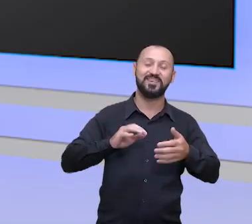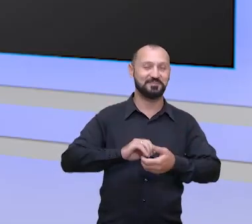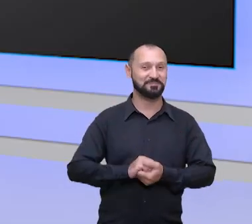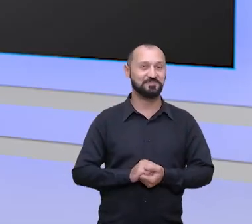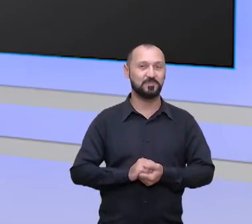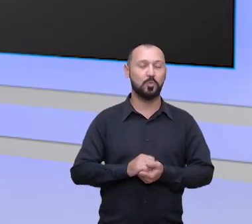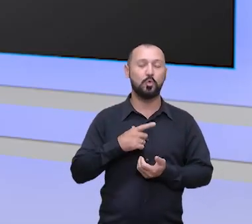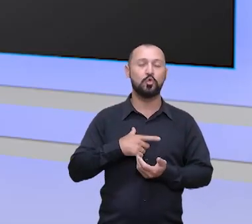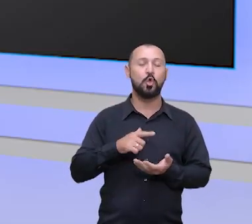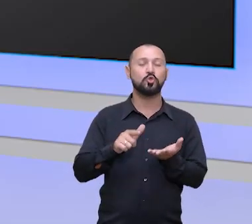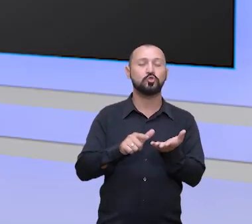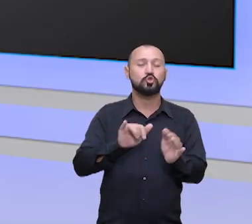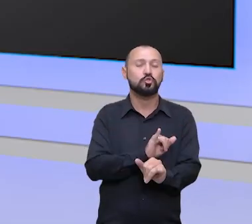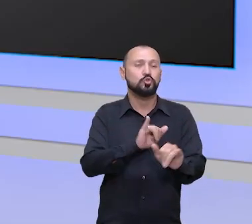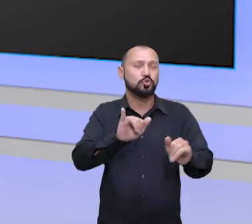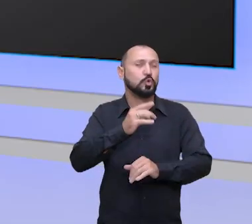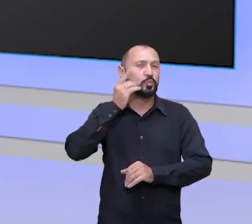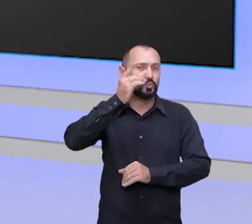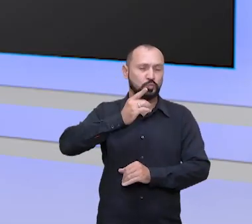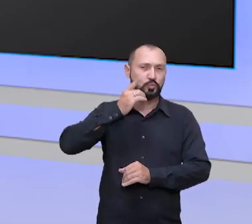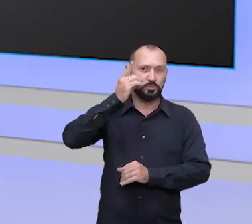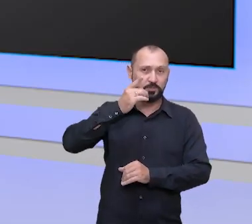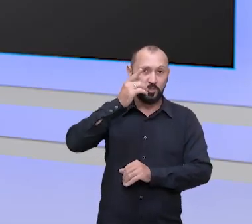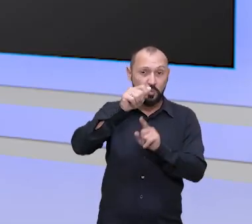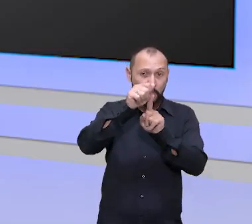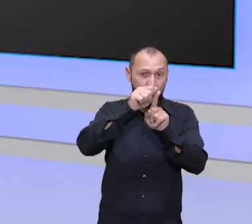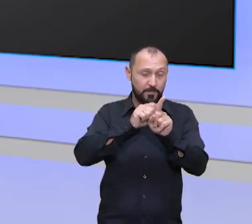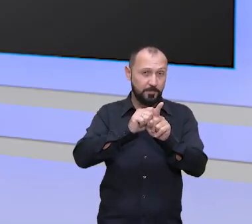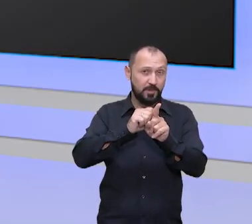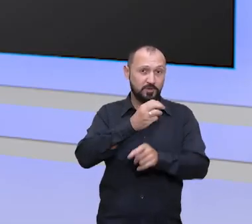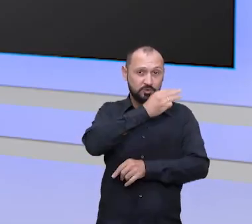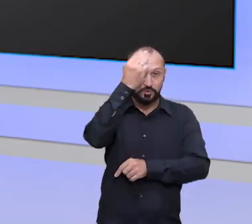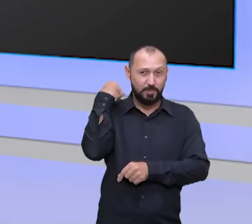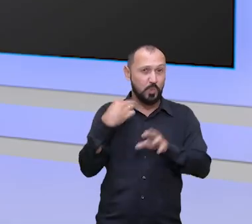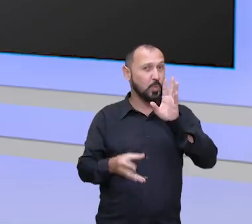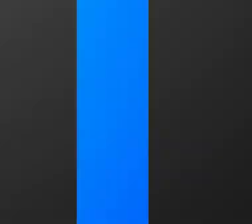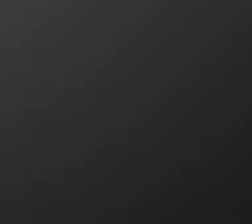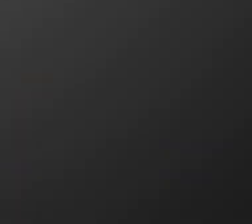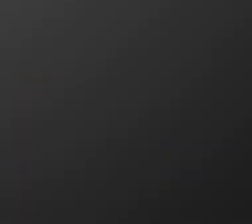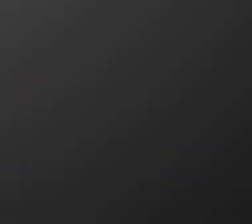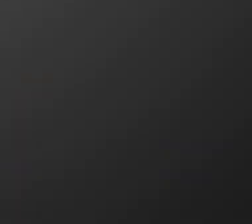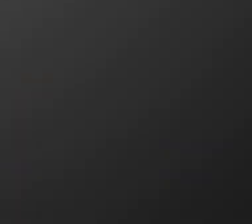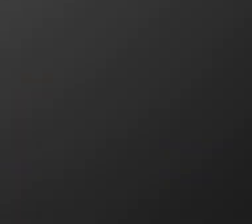Olá! O Jornal Parlamentar com o resumo do mês de maio está no ar.